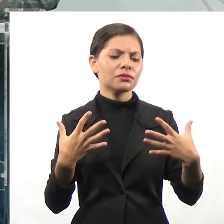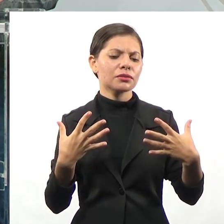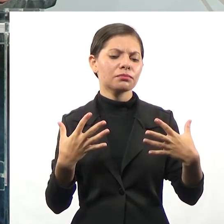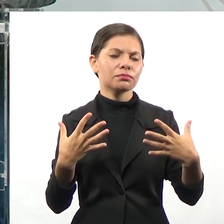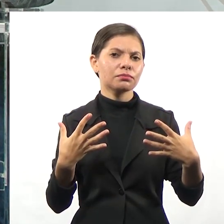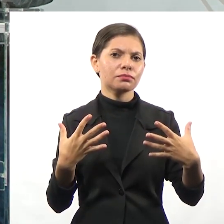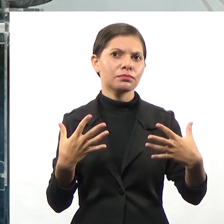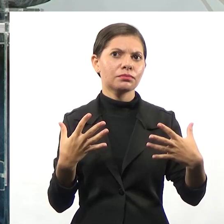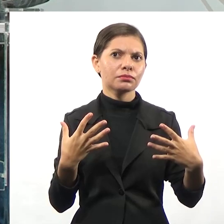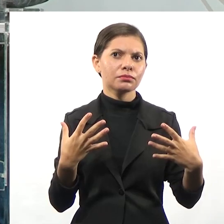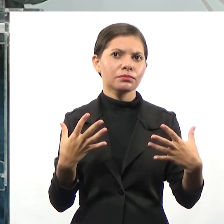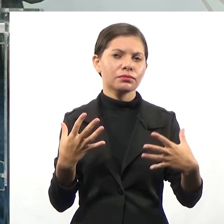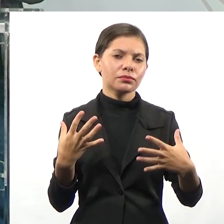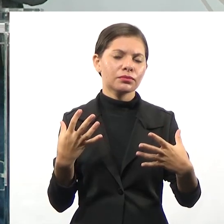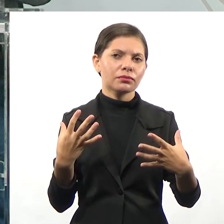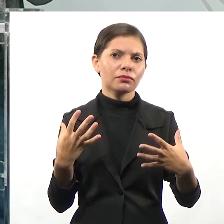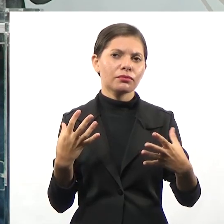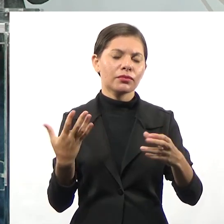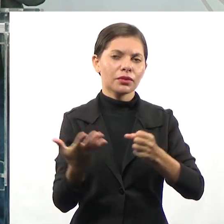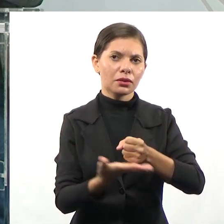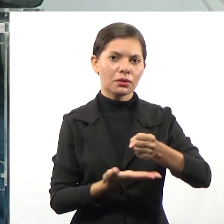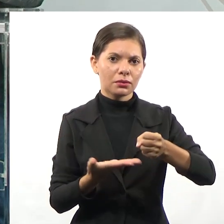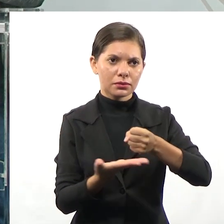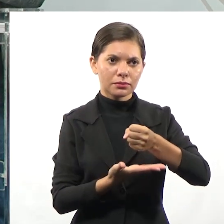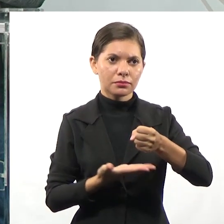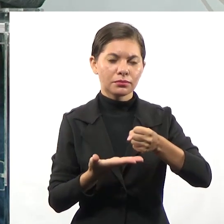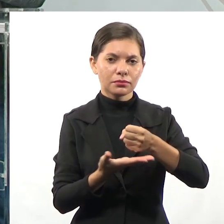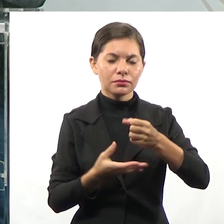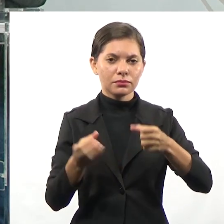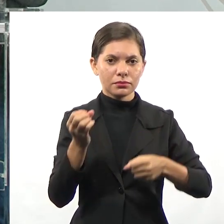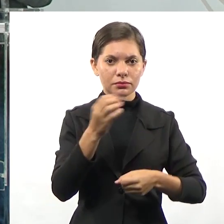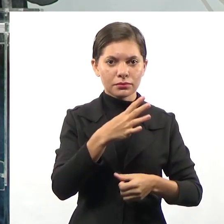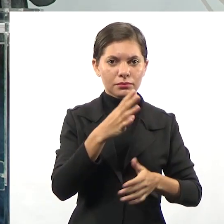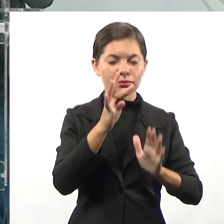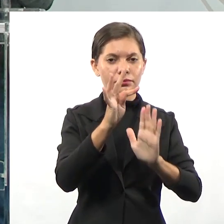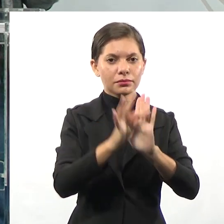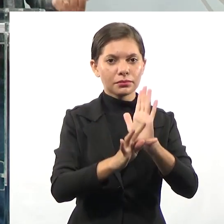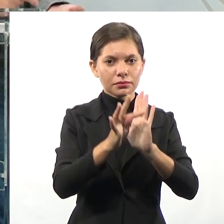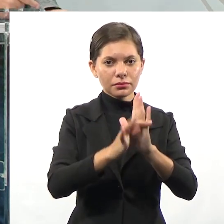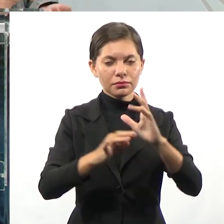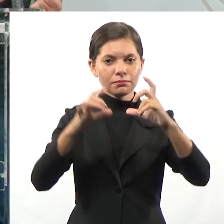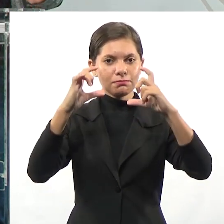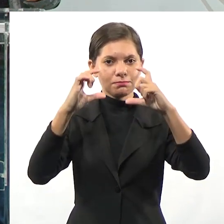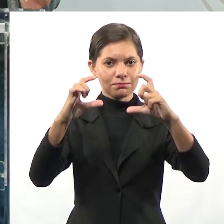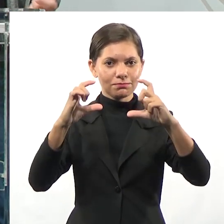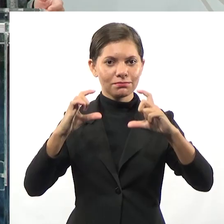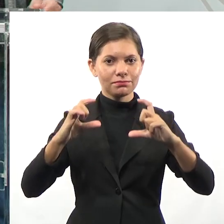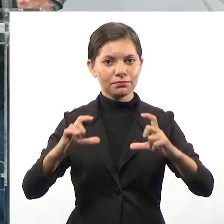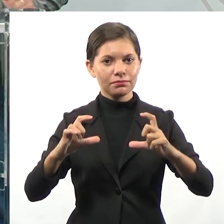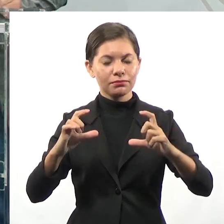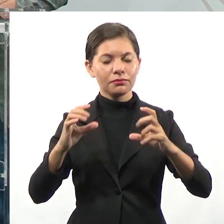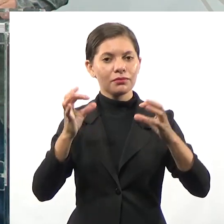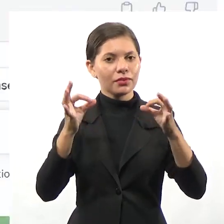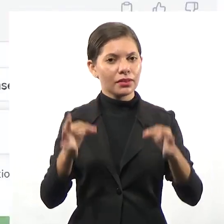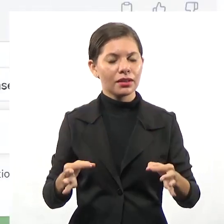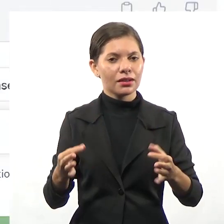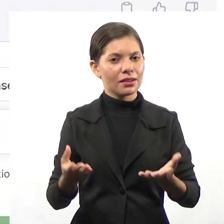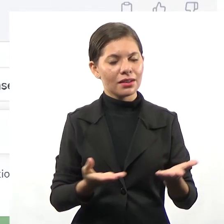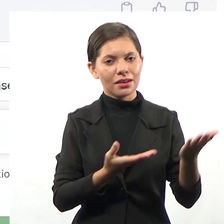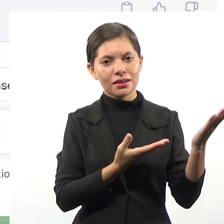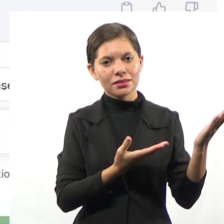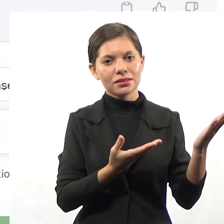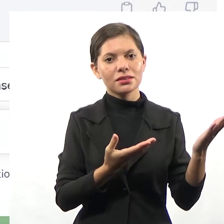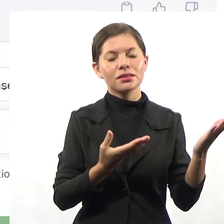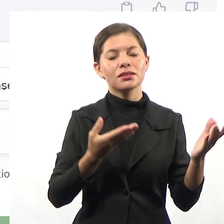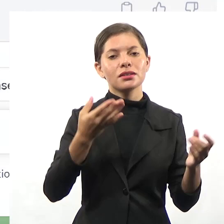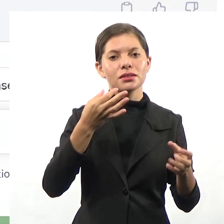para mim. Ele vai tentar construir, com a base que você deu de informações, um novo texto, um novo parágrafo, certo? Então,